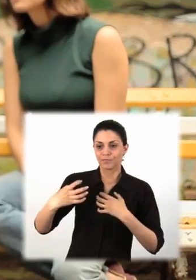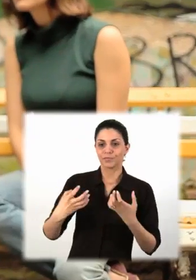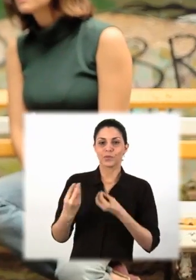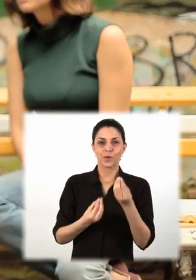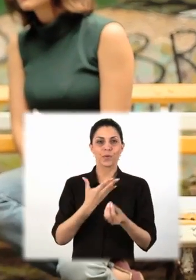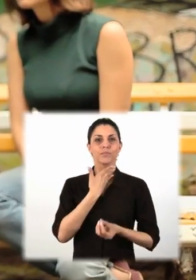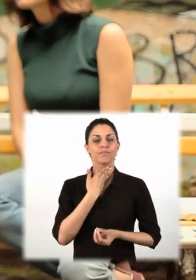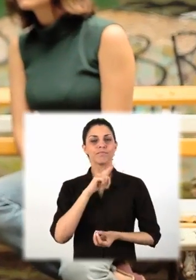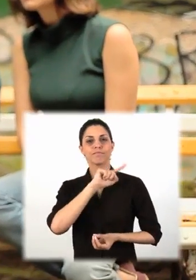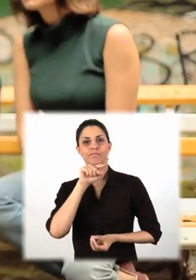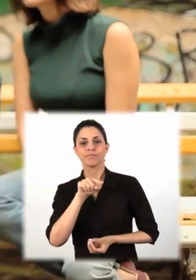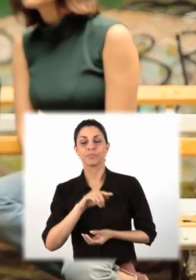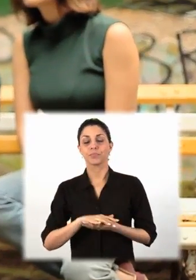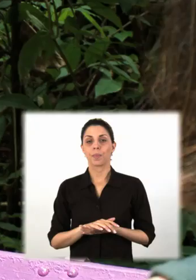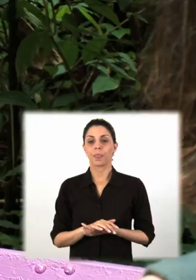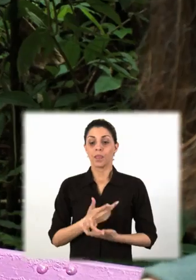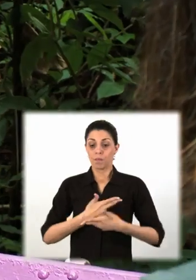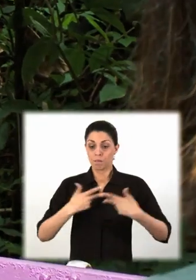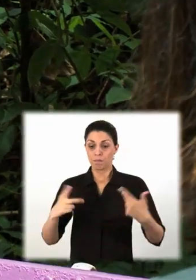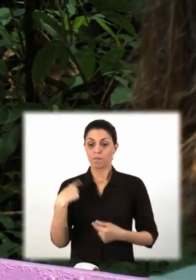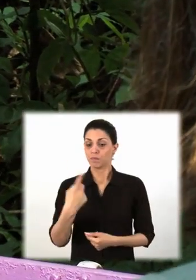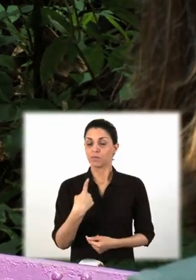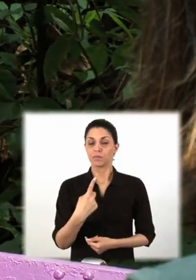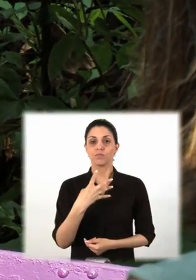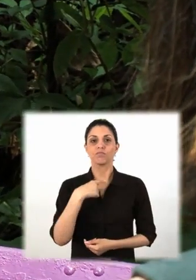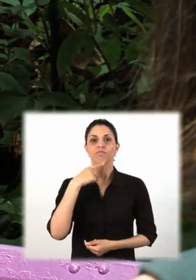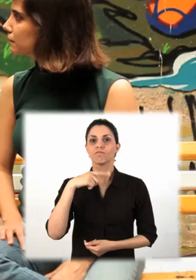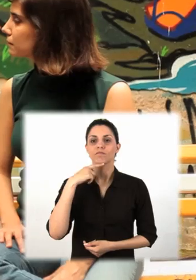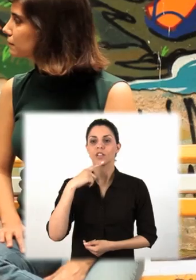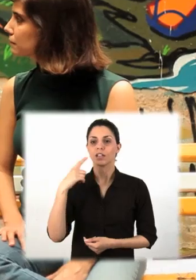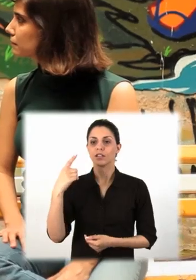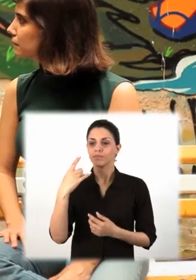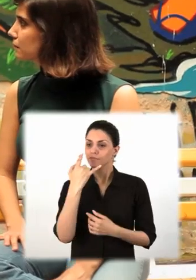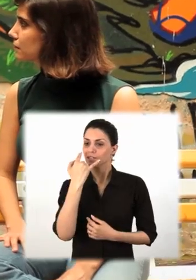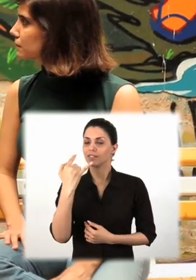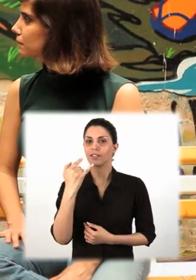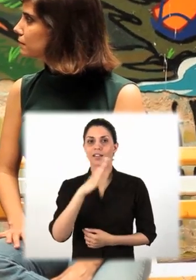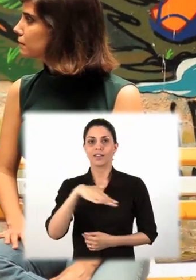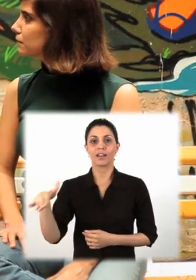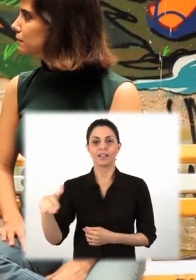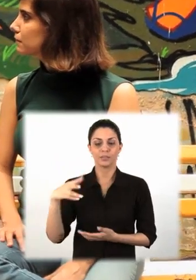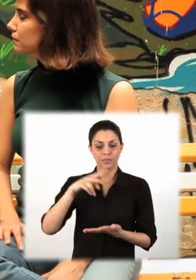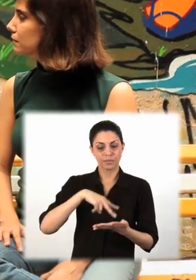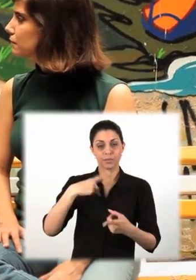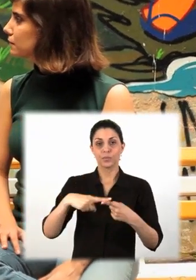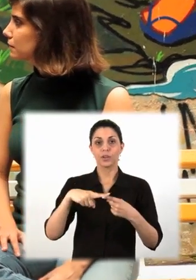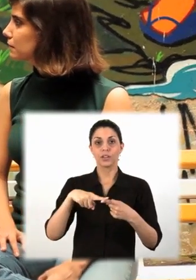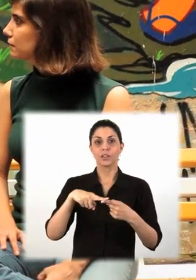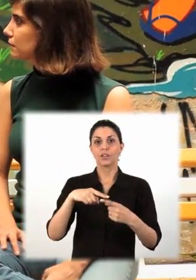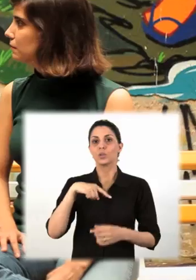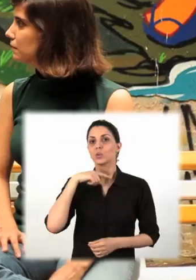português, as palavras, as pontuações. Muitas vezes a gente não consegue cativar um menino para gostar de ler porque ele